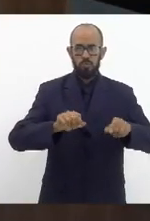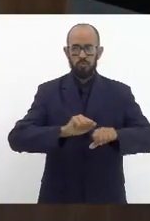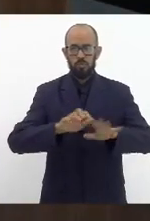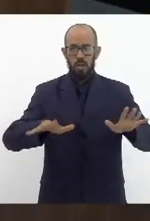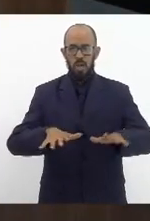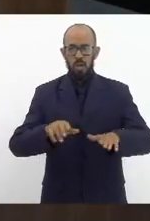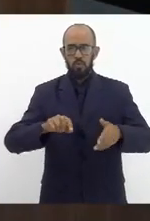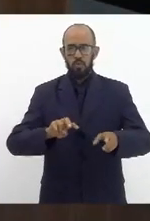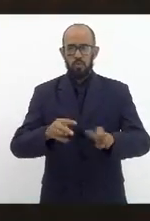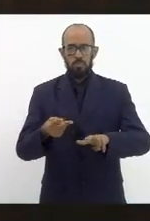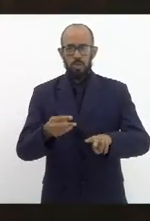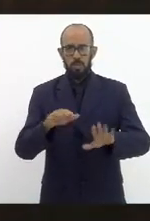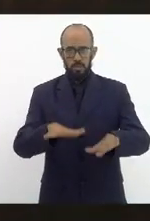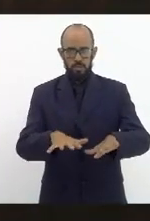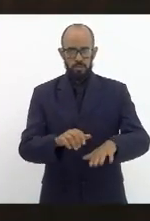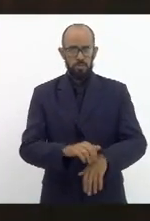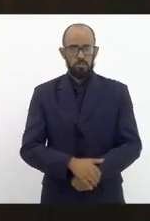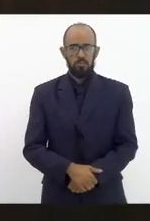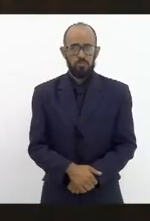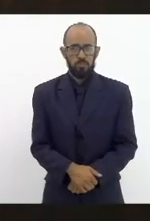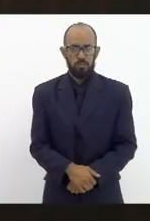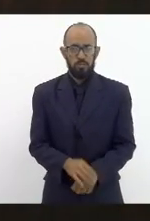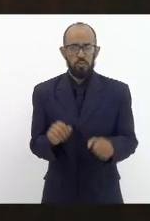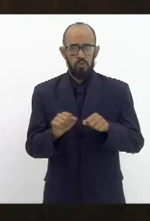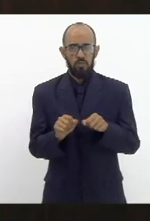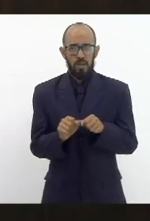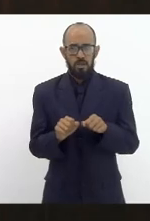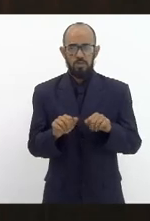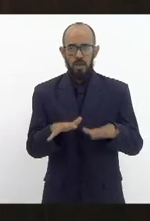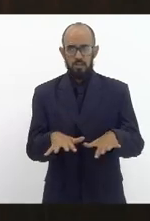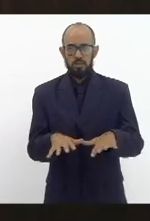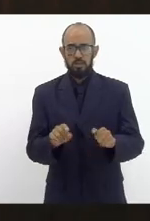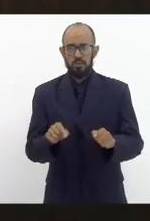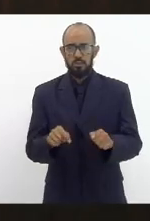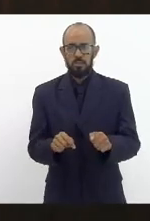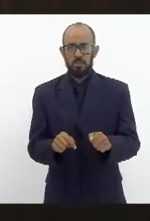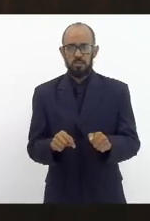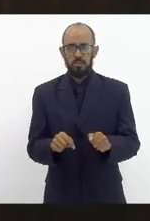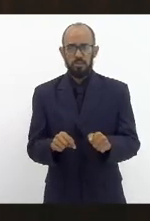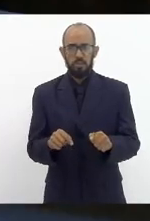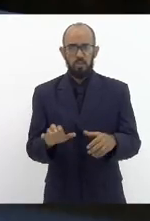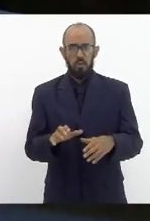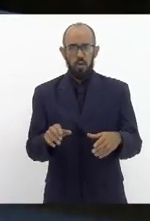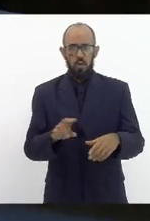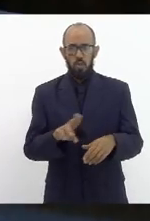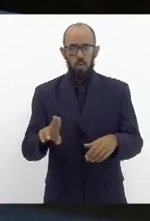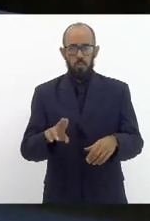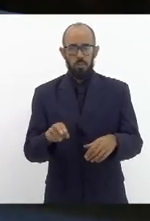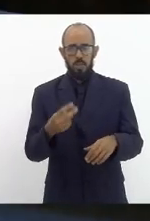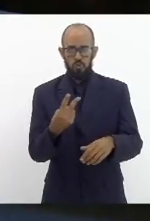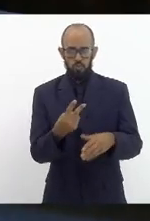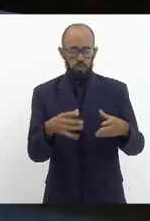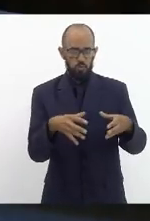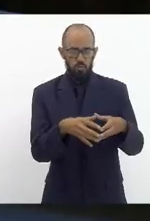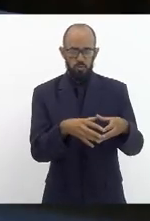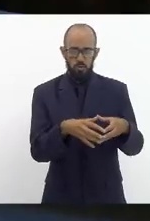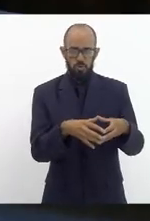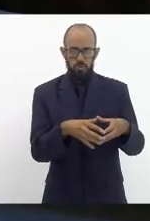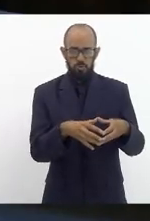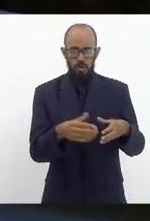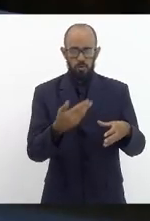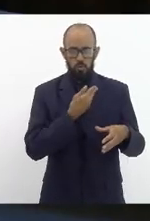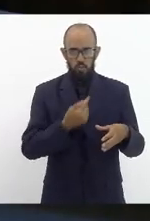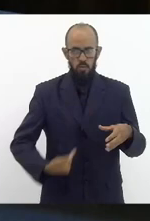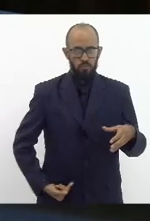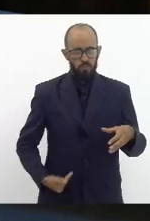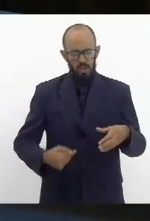encaminhamento, presidente. Que a gente faça esse encaminhamento em nome dessa audiência pública, das duas comissões da casa, para que o governo do Estado